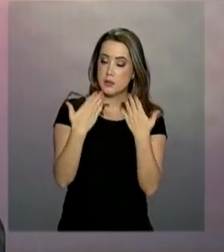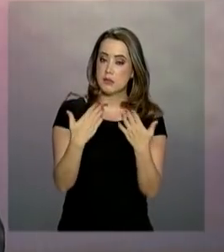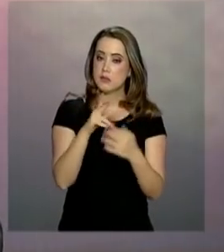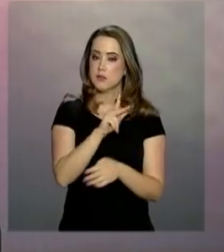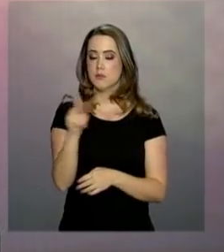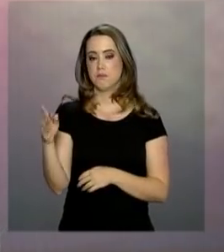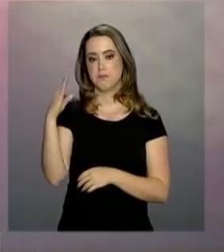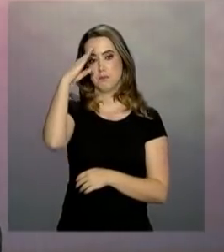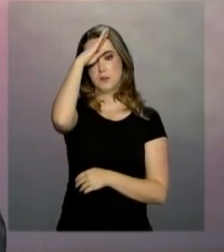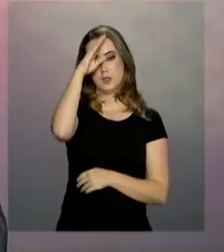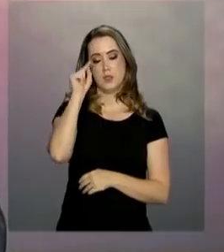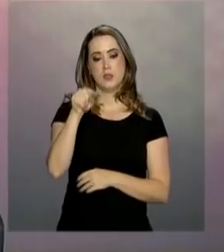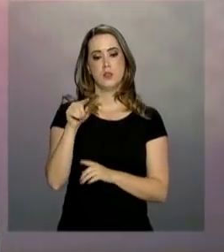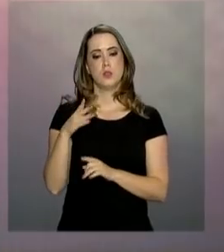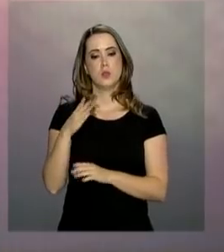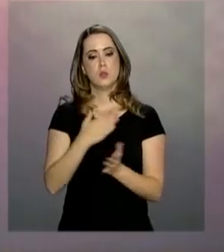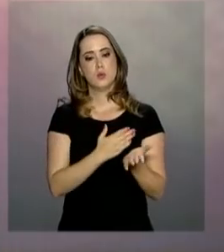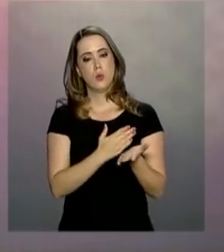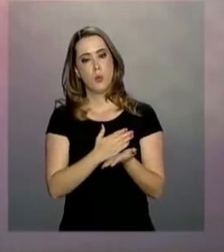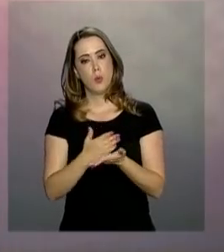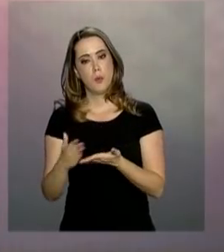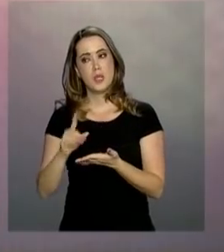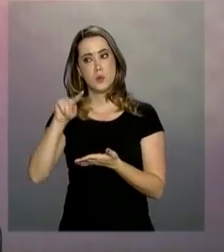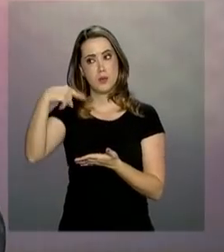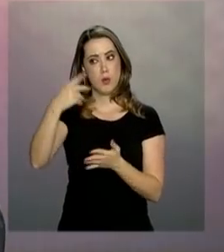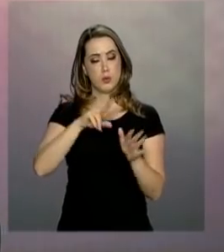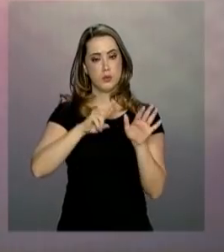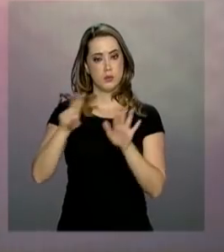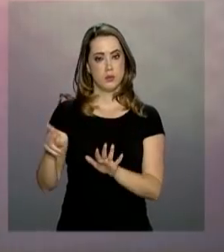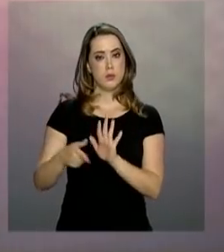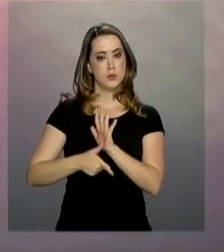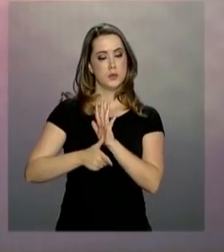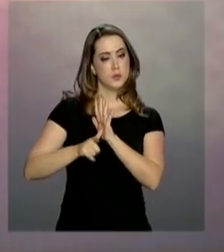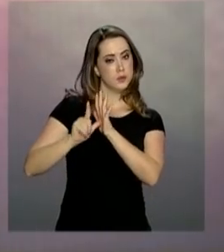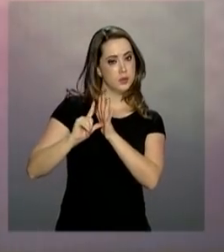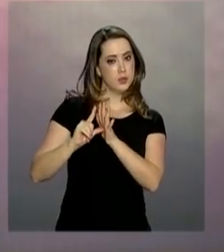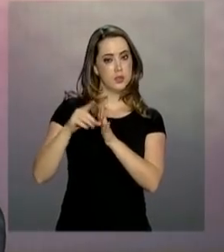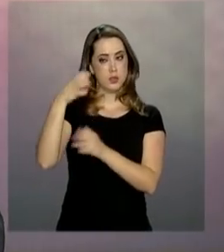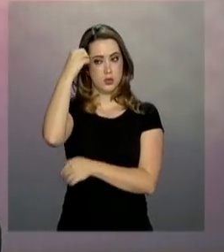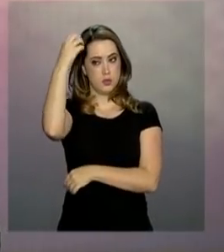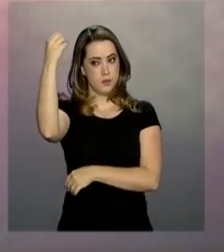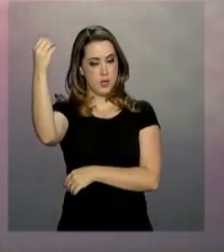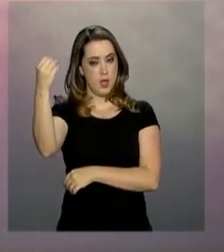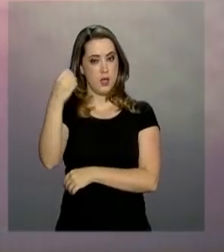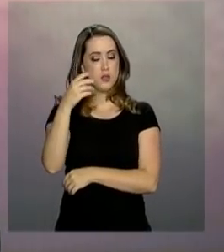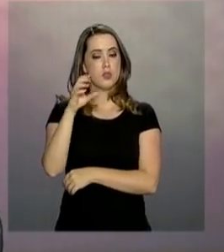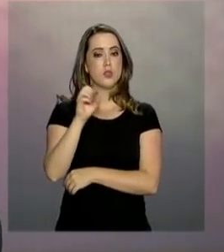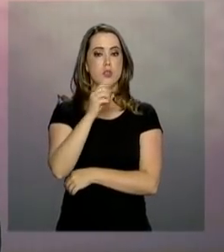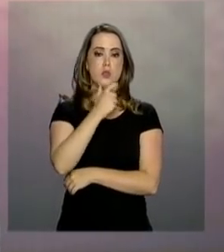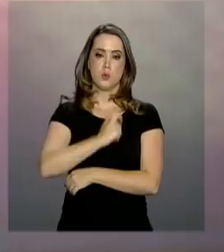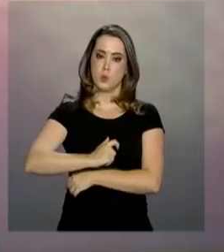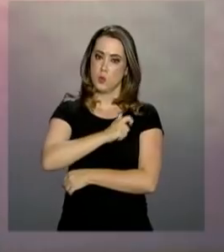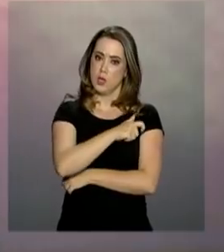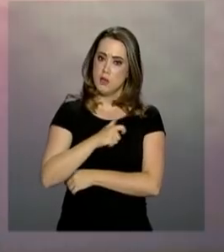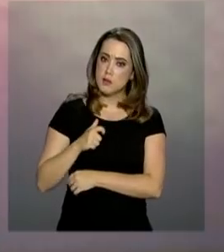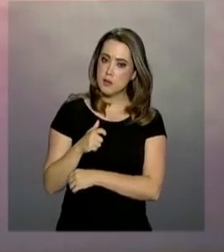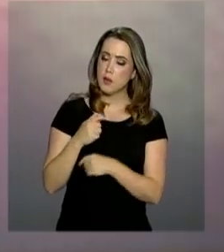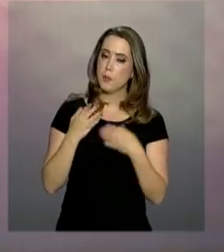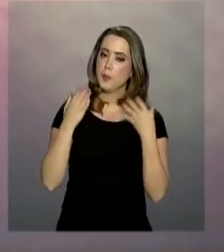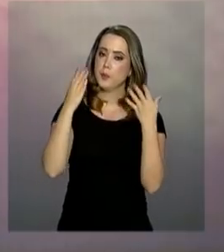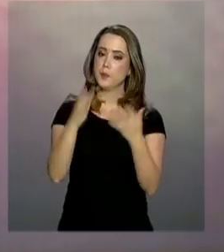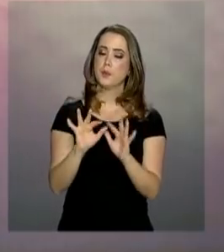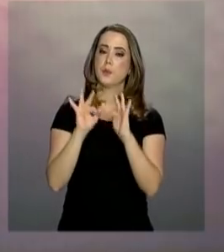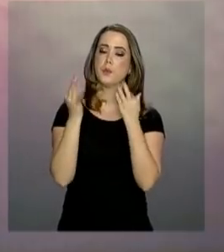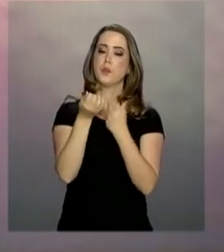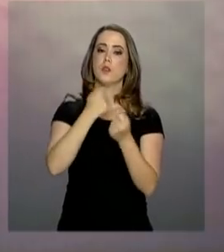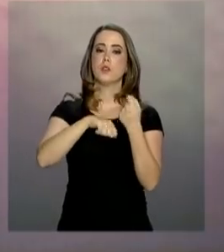ao presidente Jair Bolsonaro no começo da semana que vem, antes dele ir a Davos, na Suíça, onde participa do